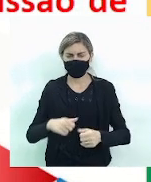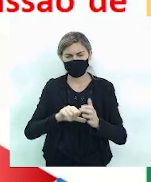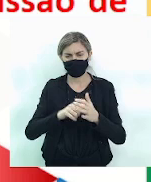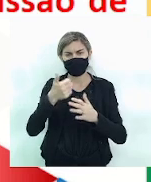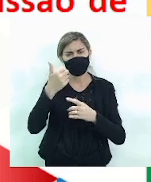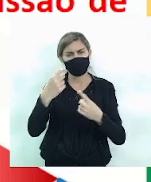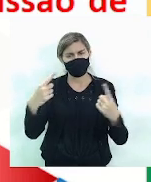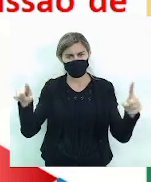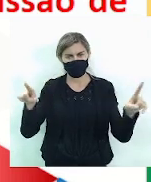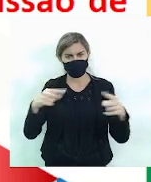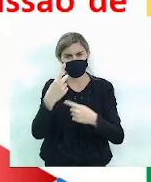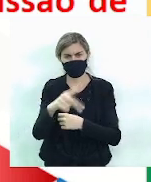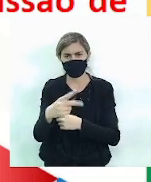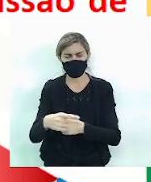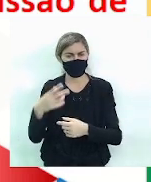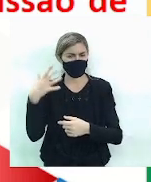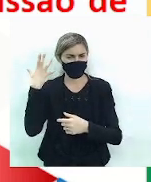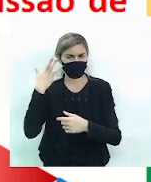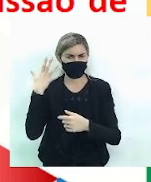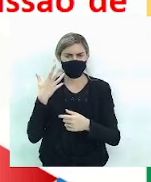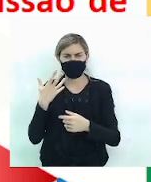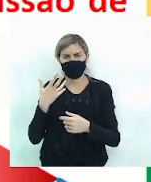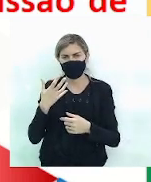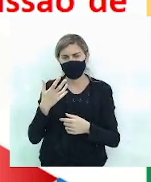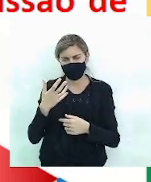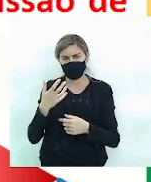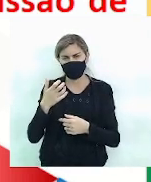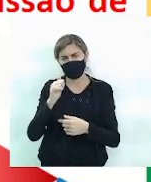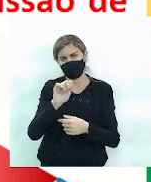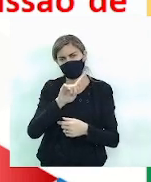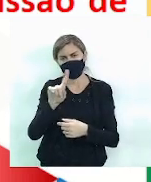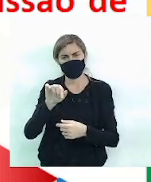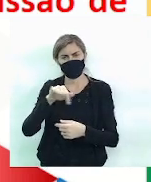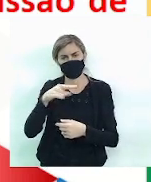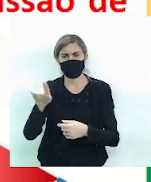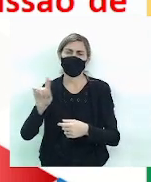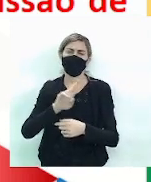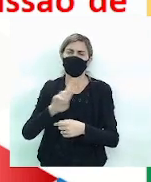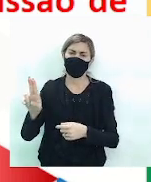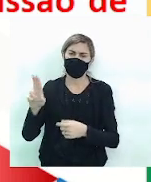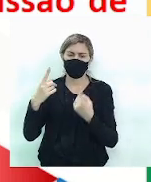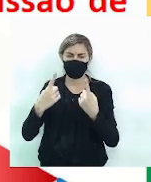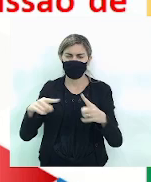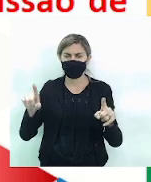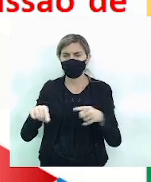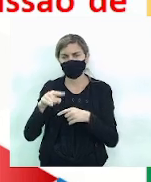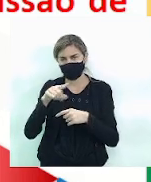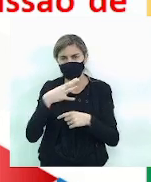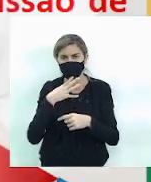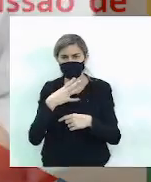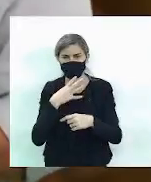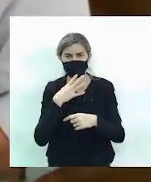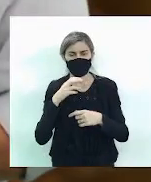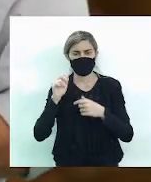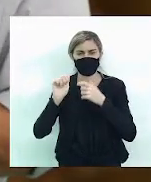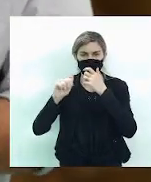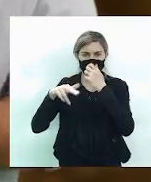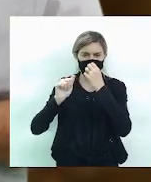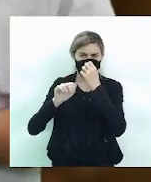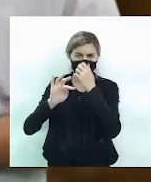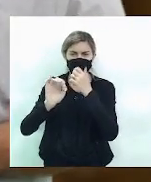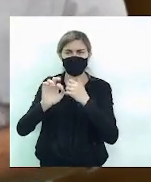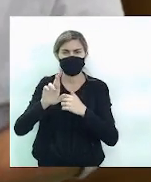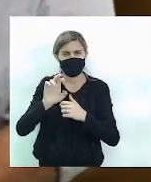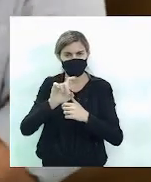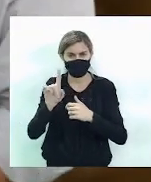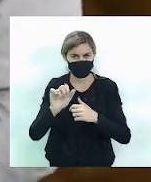música dele foi gravada por Azulão. Sim. Que é o nome da música, eu acho que você deve... Conhece, Dona Tereza, a música dele.